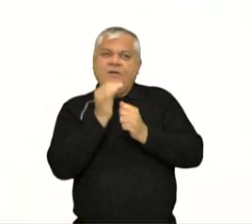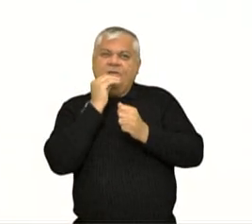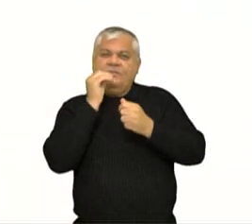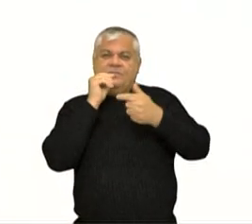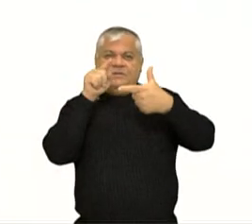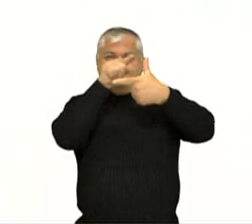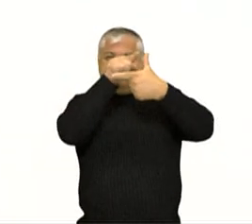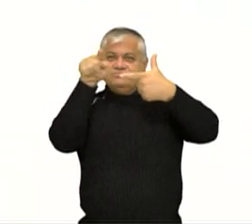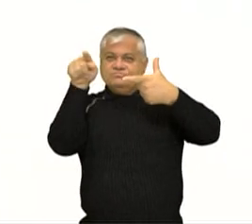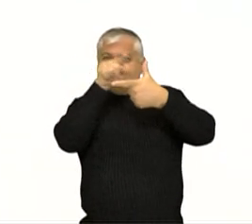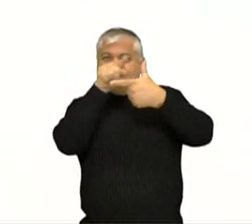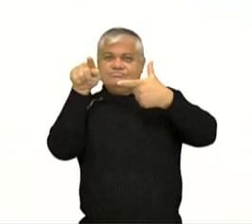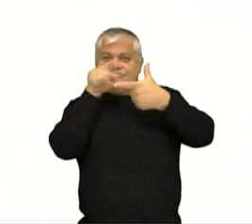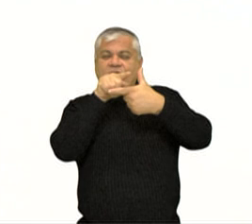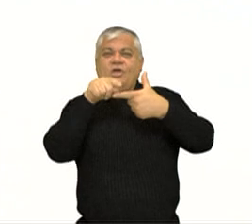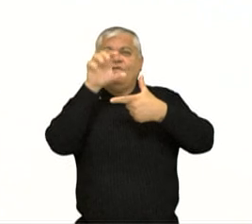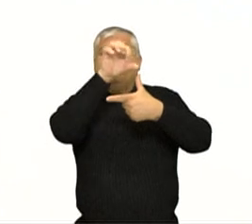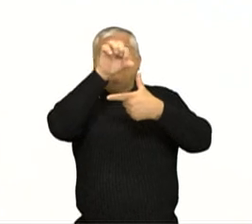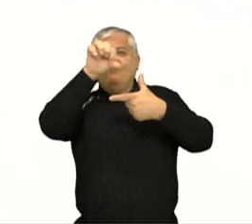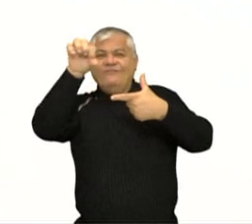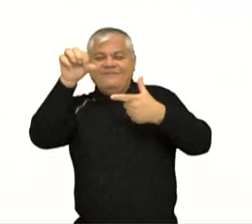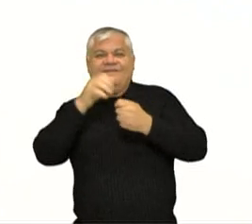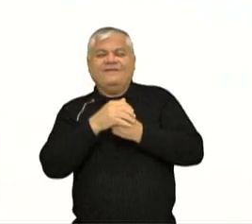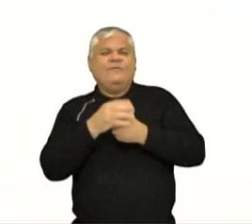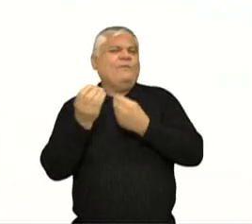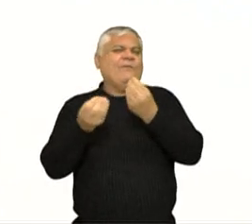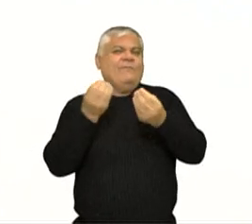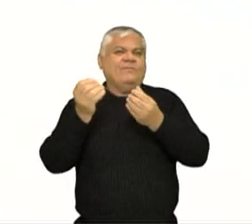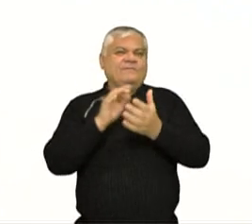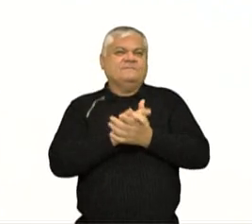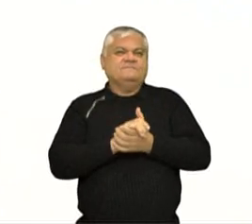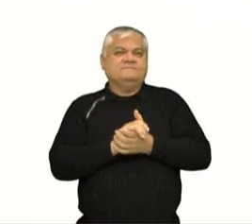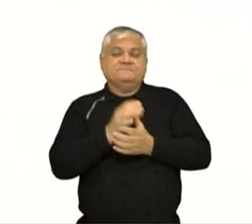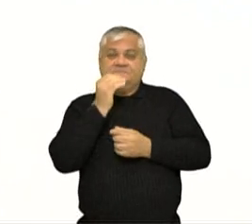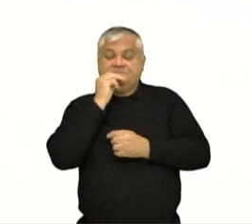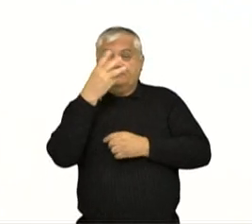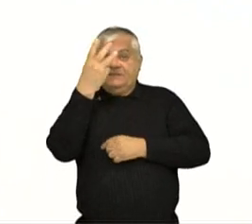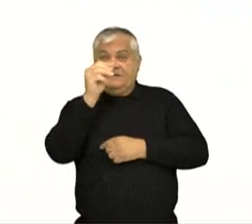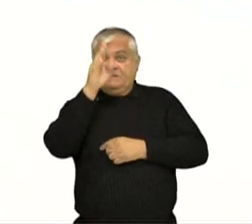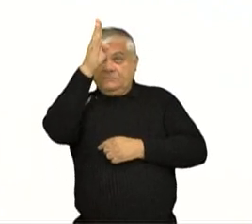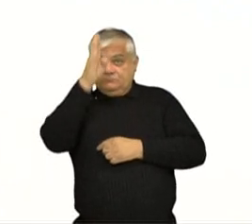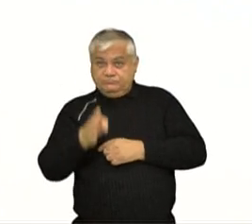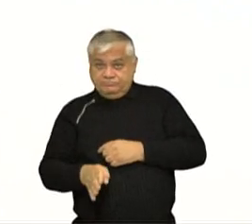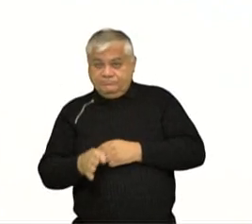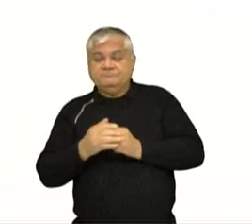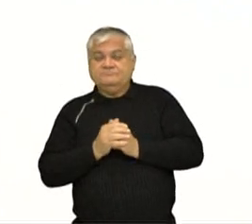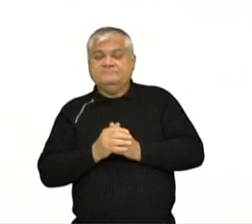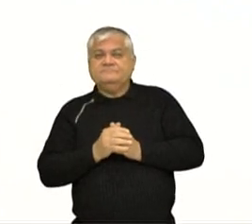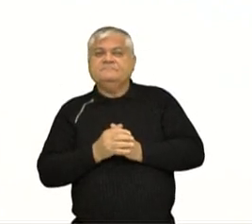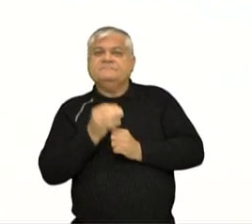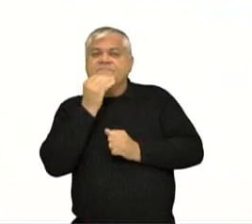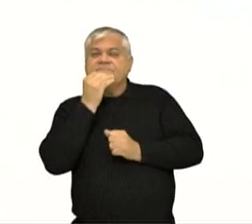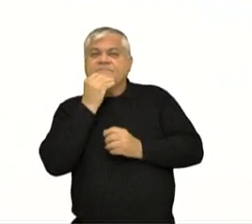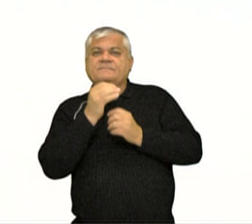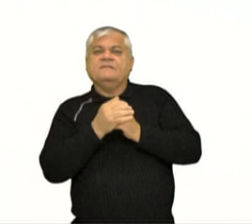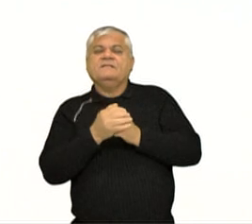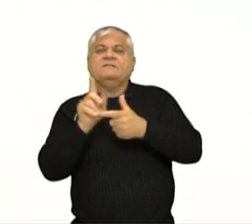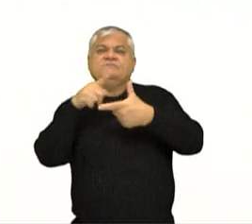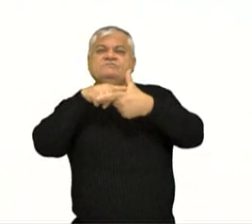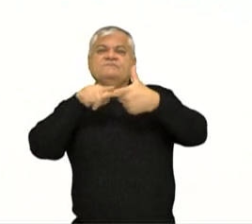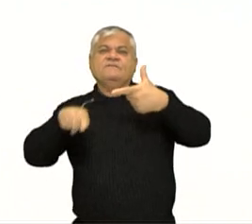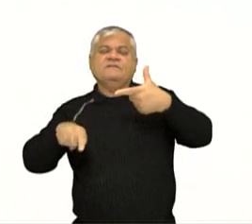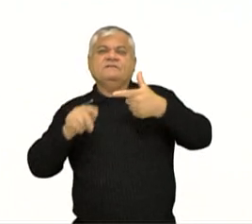aqui de cima. De que forma eu posso fazer isso? Então, por exemplo, se eu calcular o, por